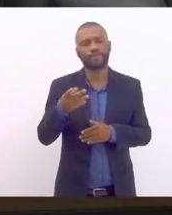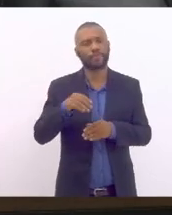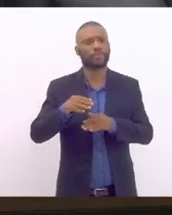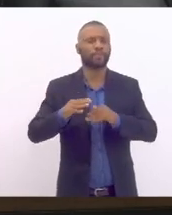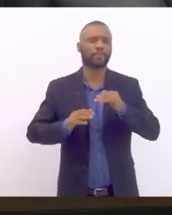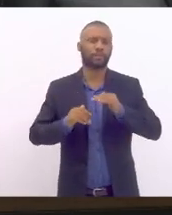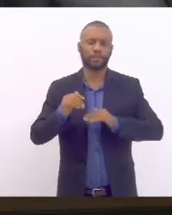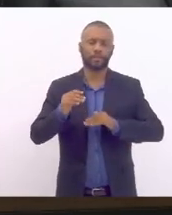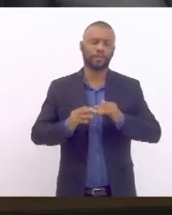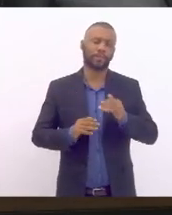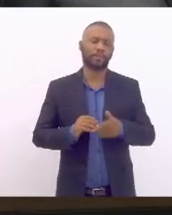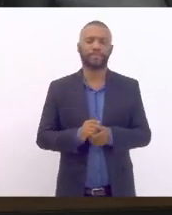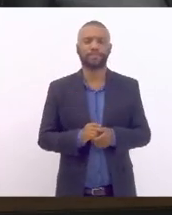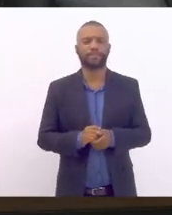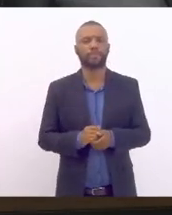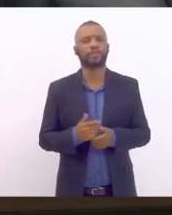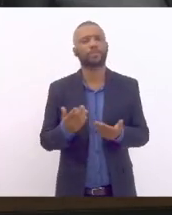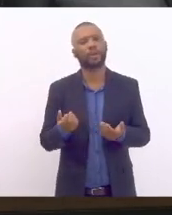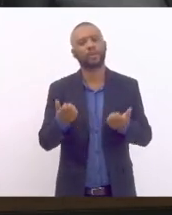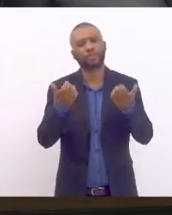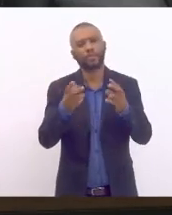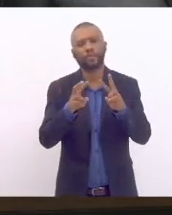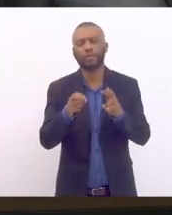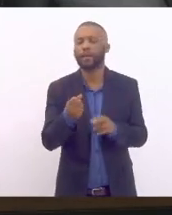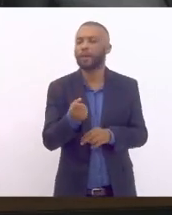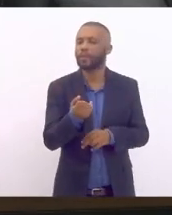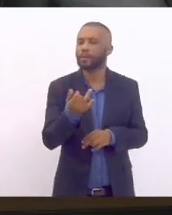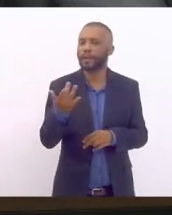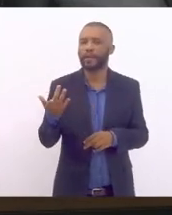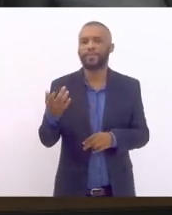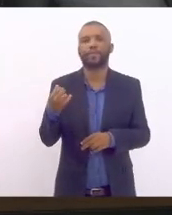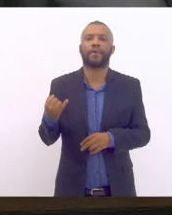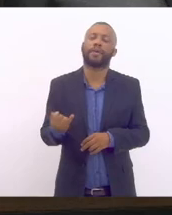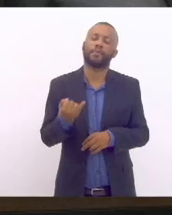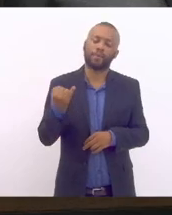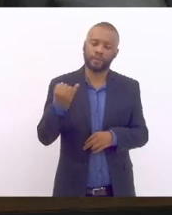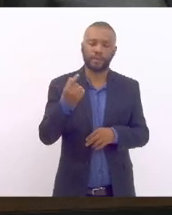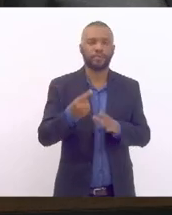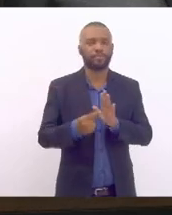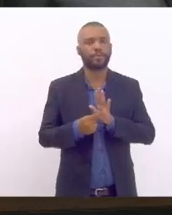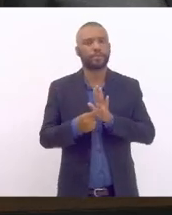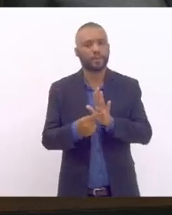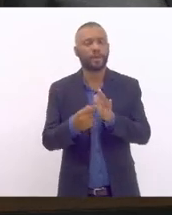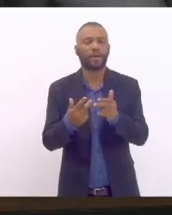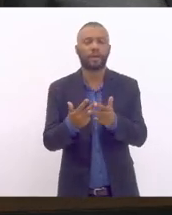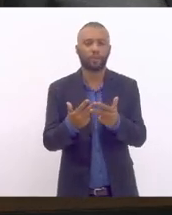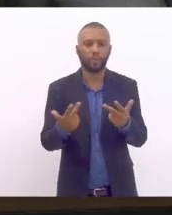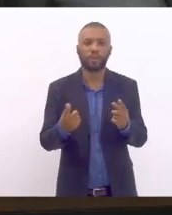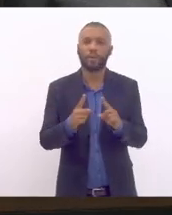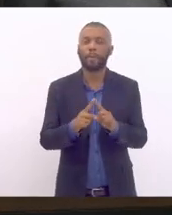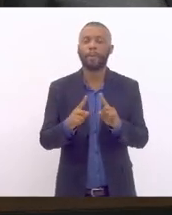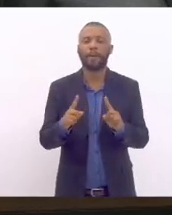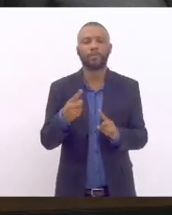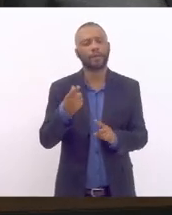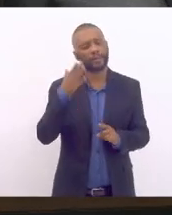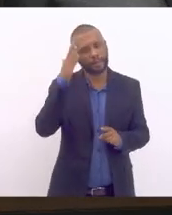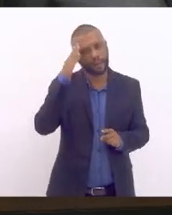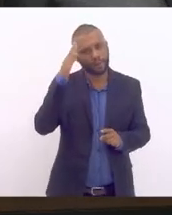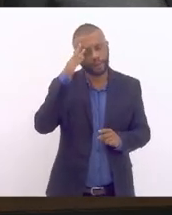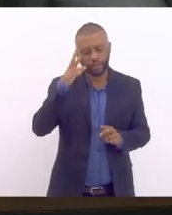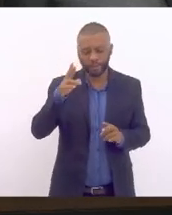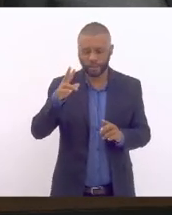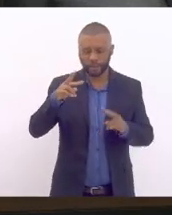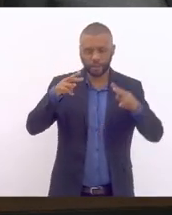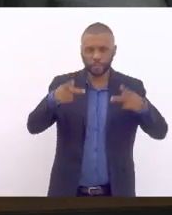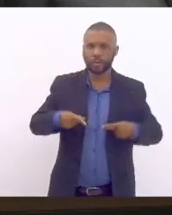minha carreira e a gente coloque muito em números que acho que isso foi extremamente necessário mas a gente sabe que ser humano